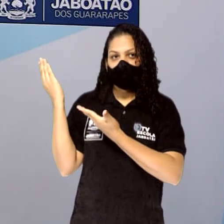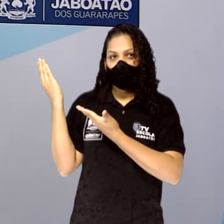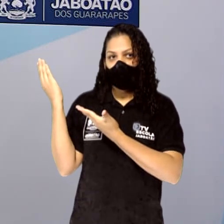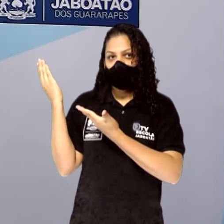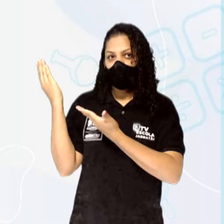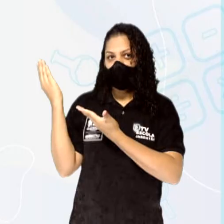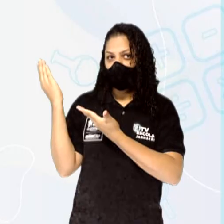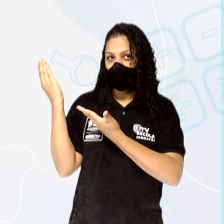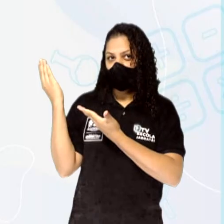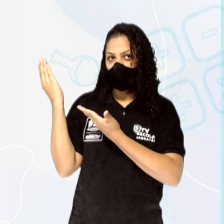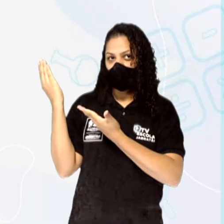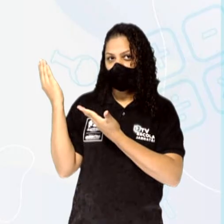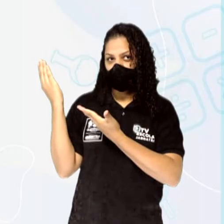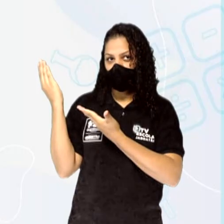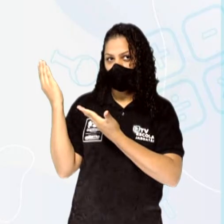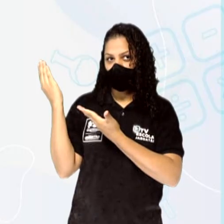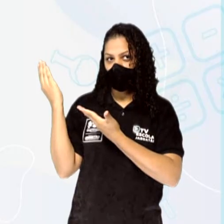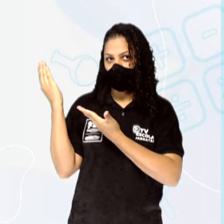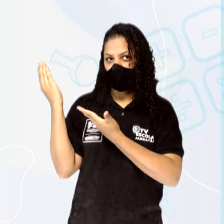sister,